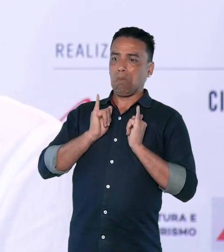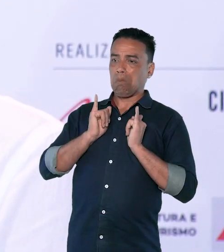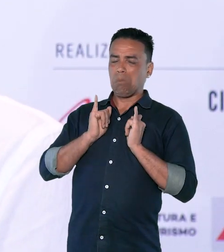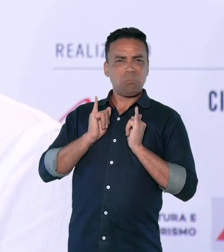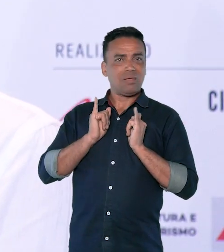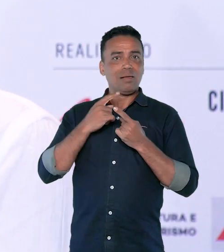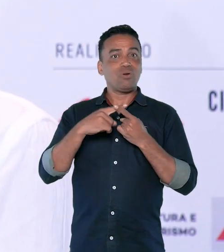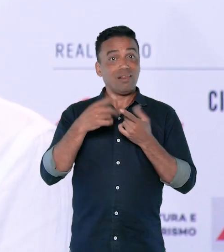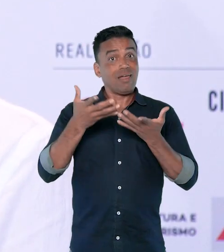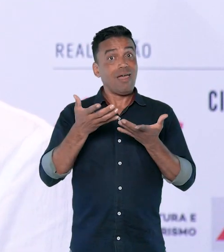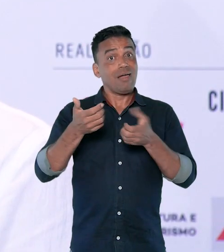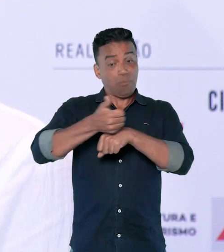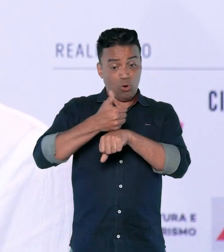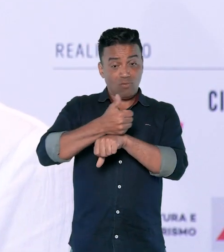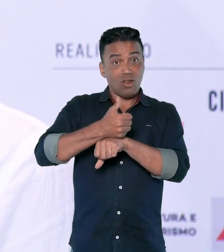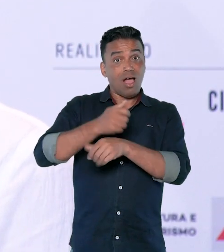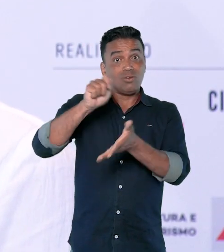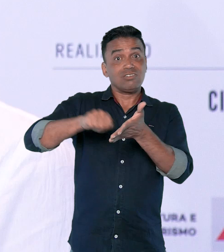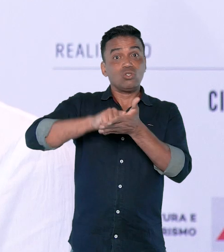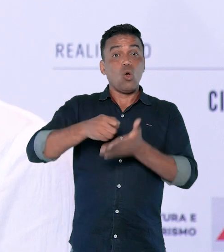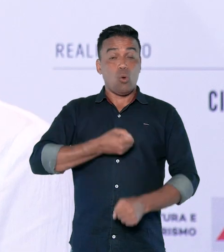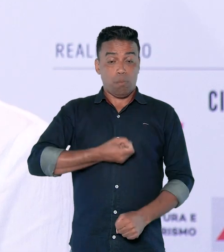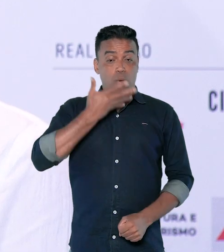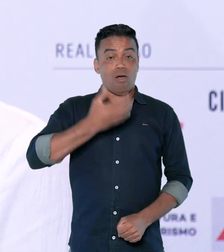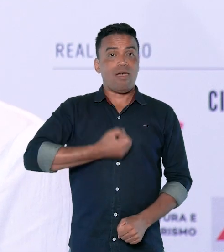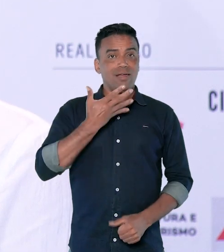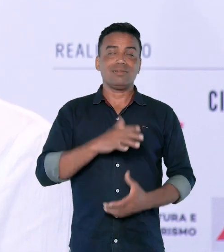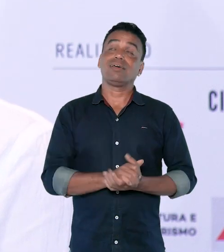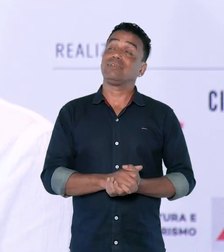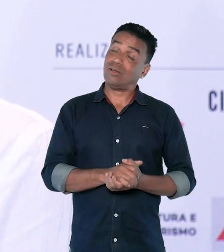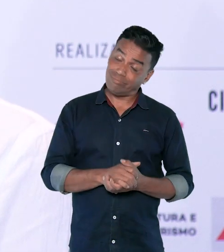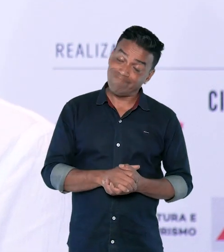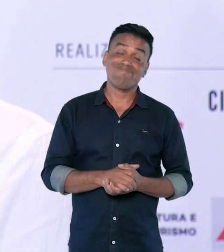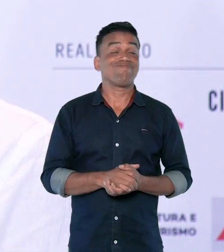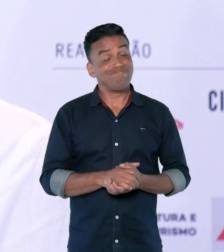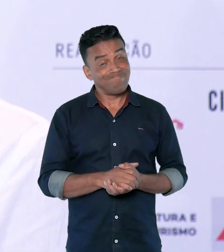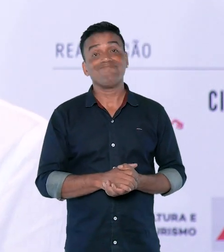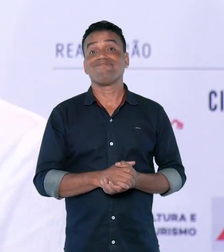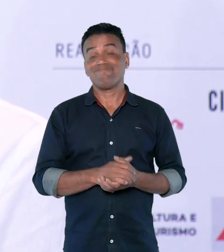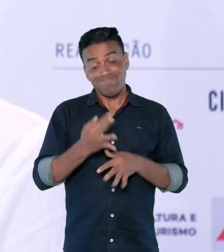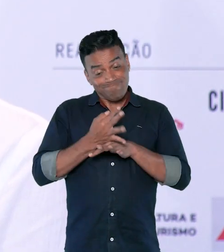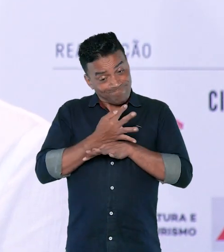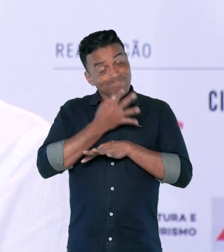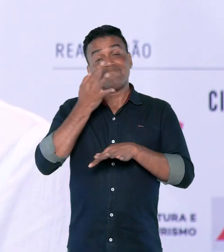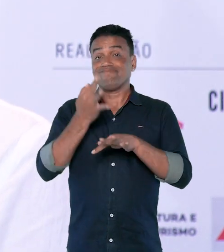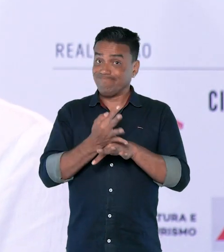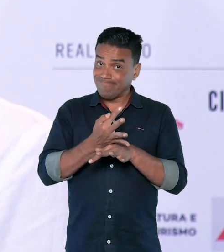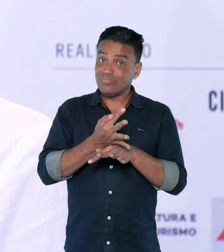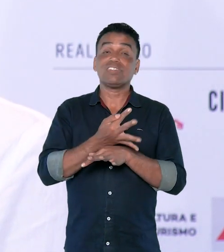quê? Por quê? Porque ele quer ser poeta, né? Ele vai pagar um preço alto por isso, um preço muito alto, né? Pelo que ele quer.